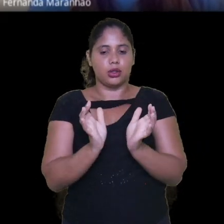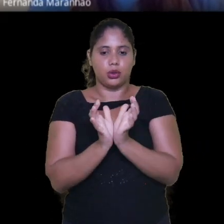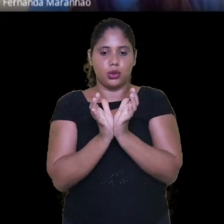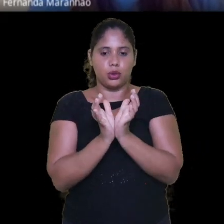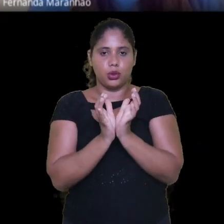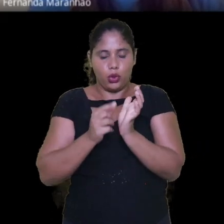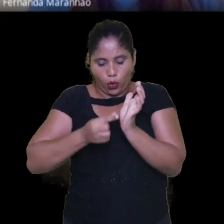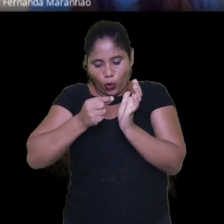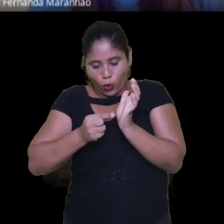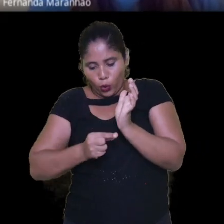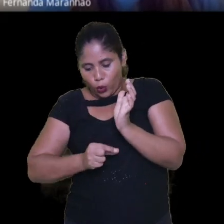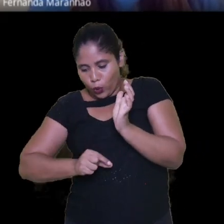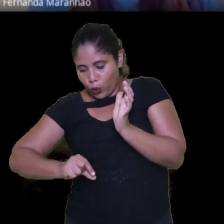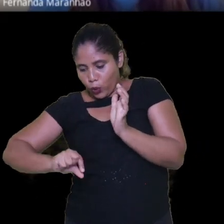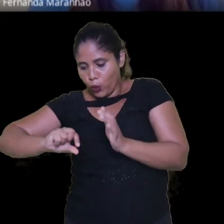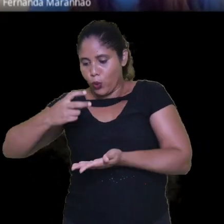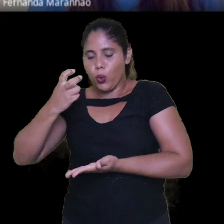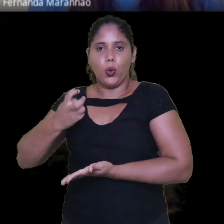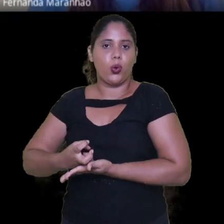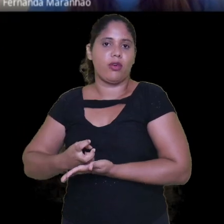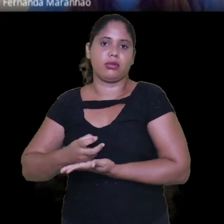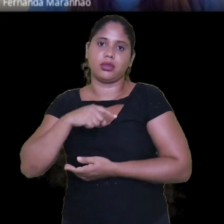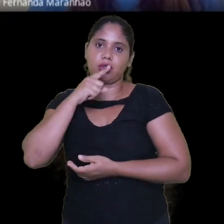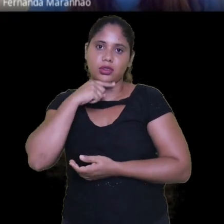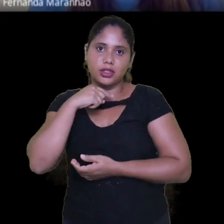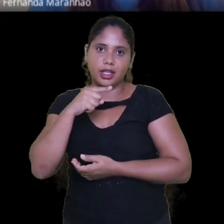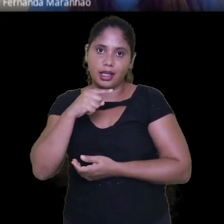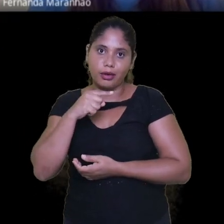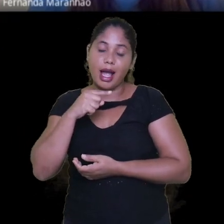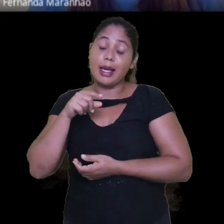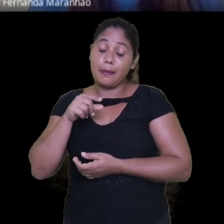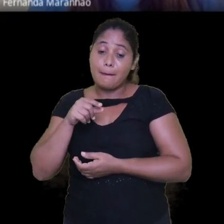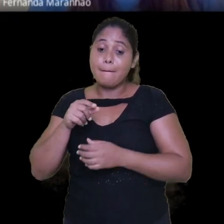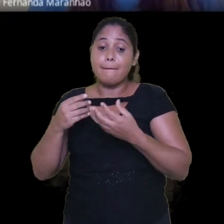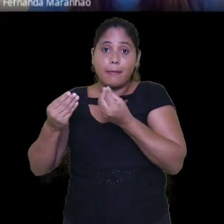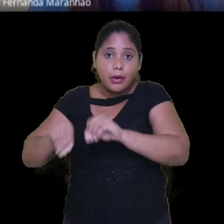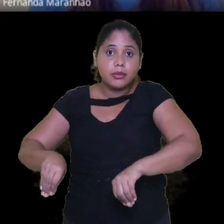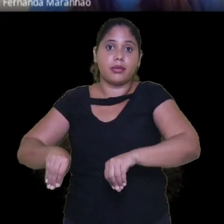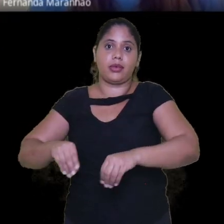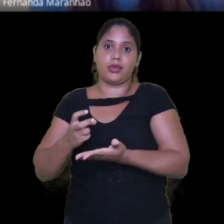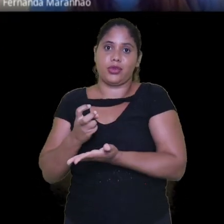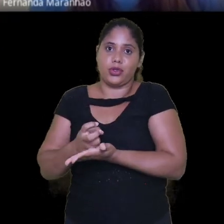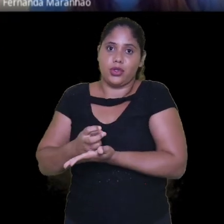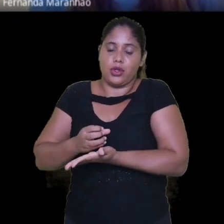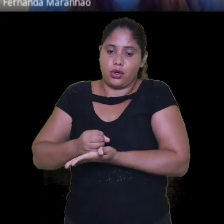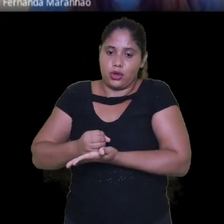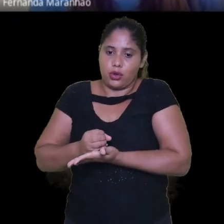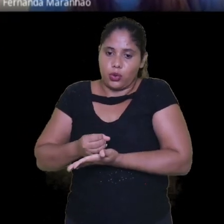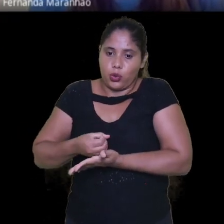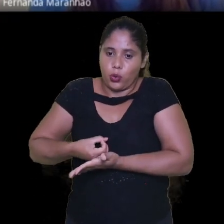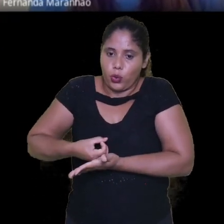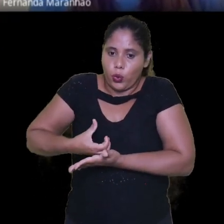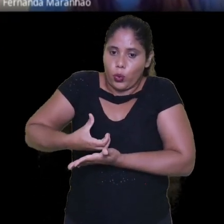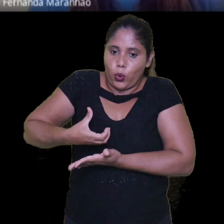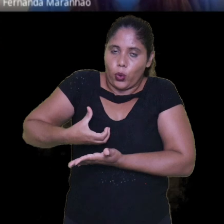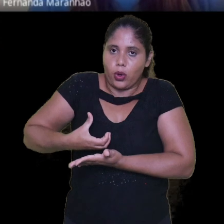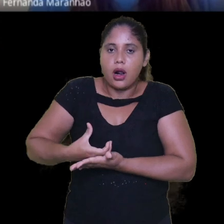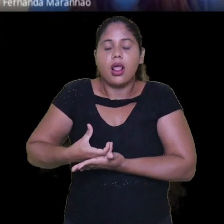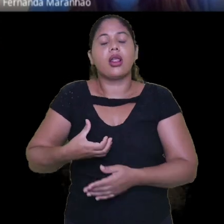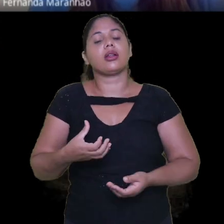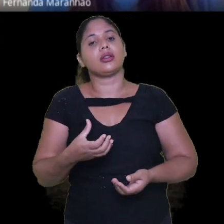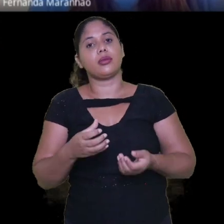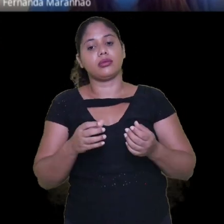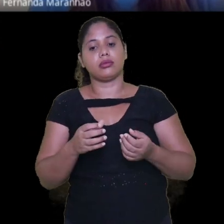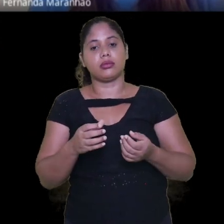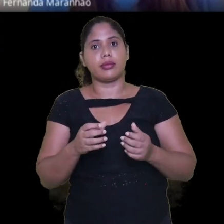É necessário fazer o controle dos picos, porque normalmente essa pressão está elevada a ponto de fazer picos hipertensivos. Essa